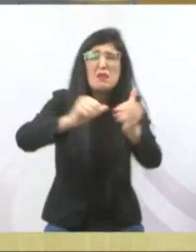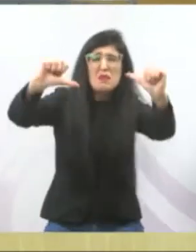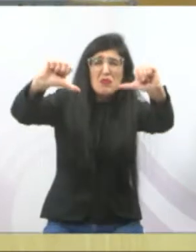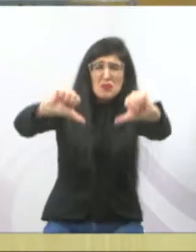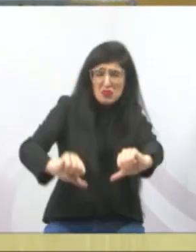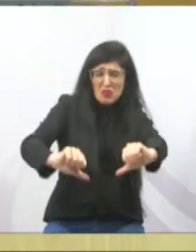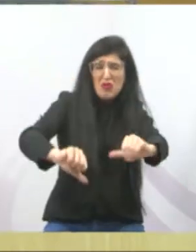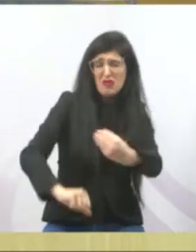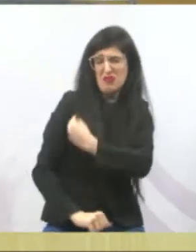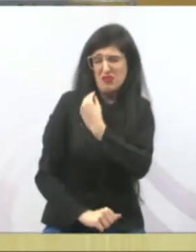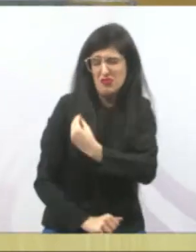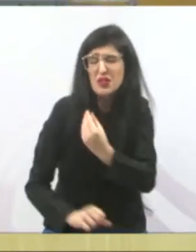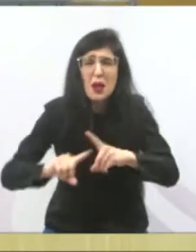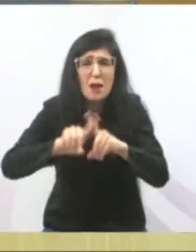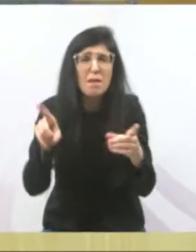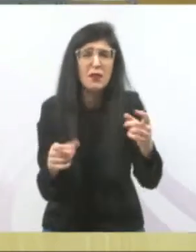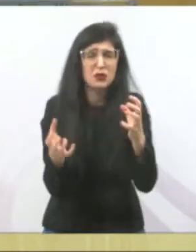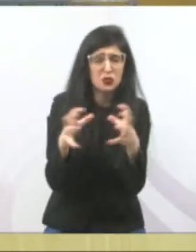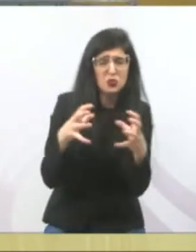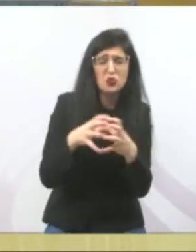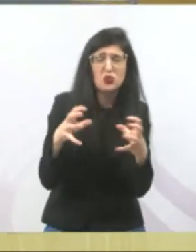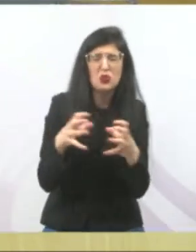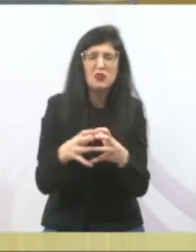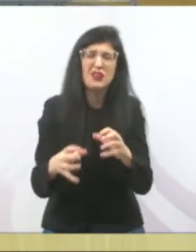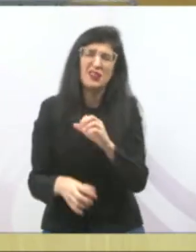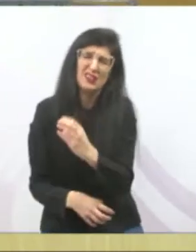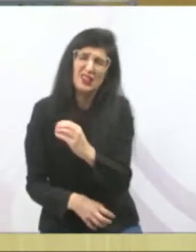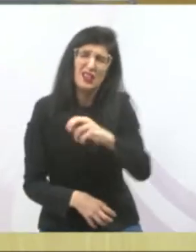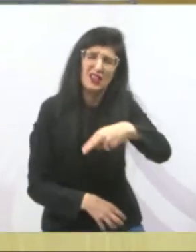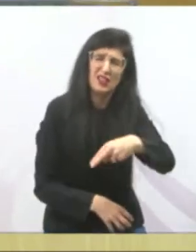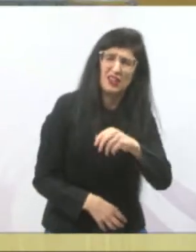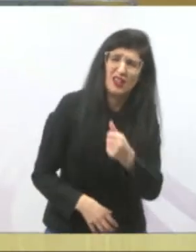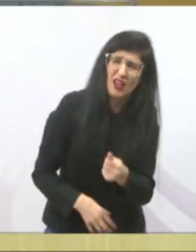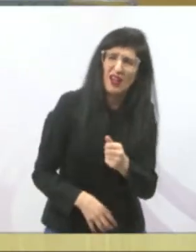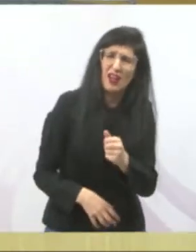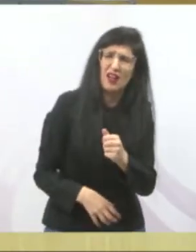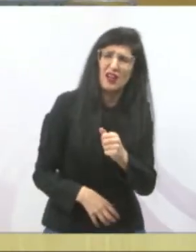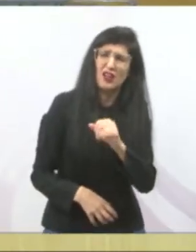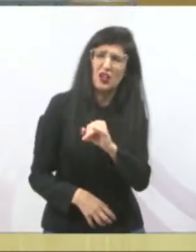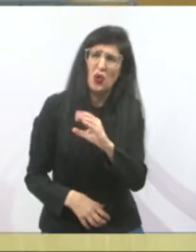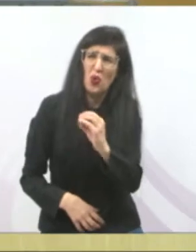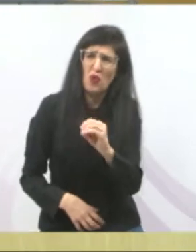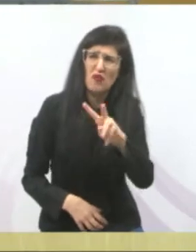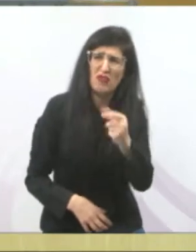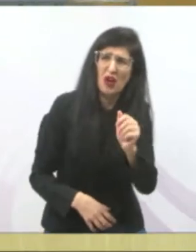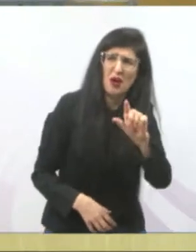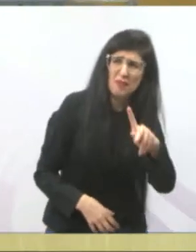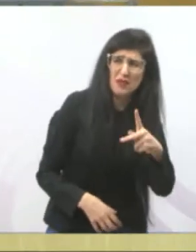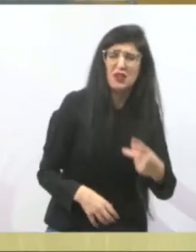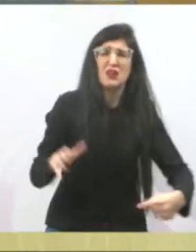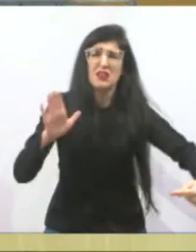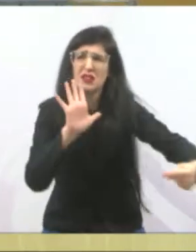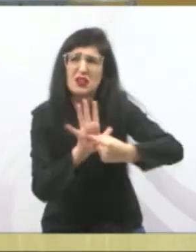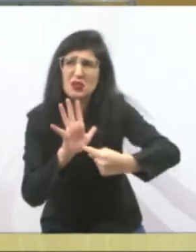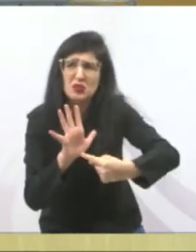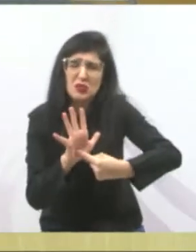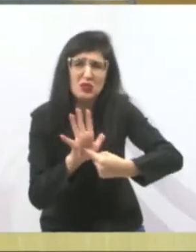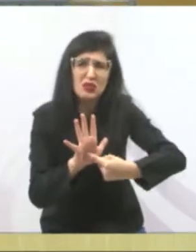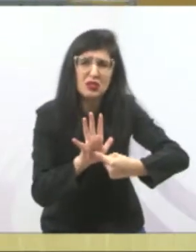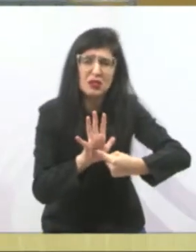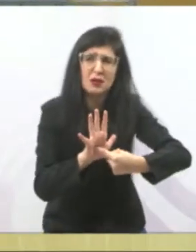Nos lábios do prudente se acha sabedoria, mas a vara é para as costas dos imprudentes.